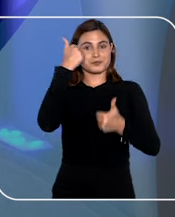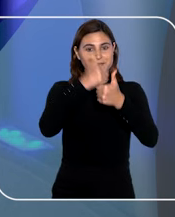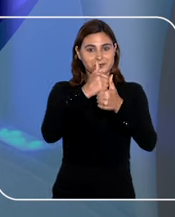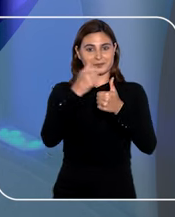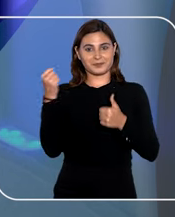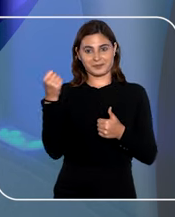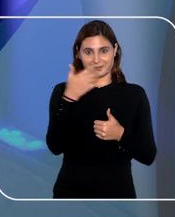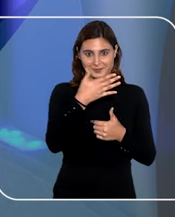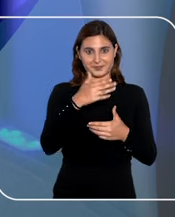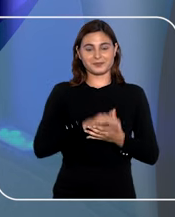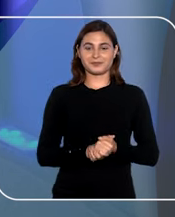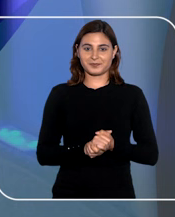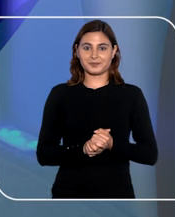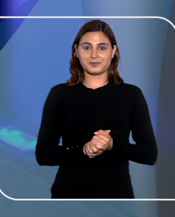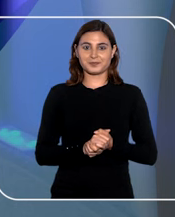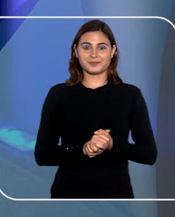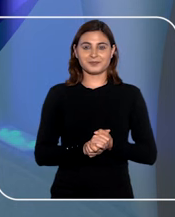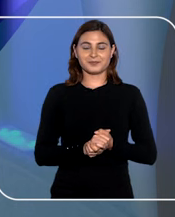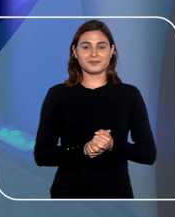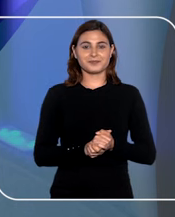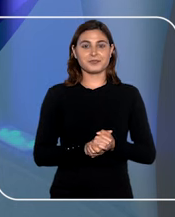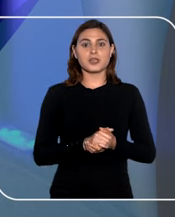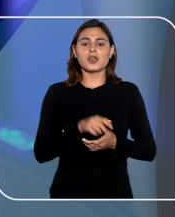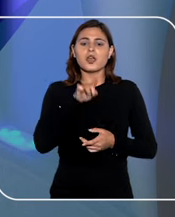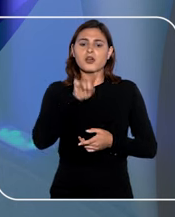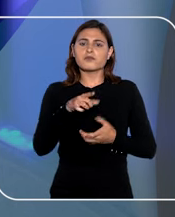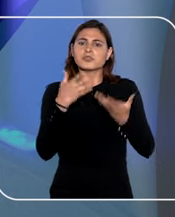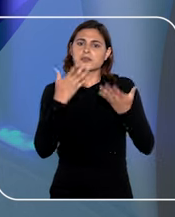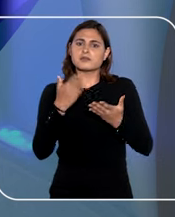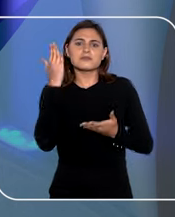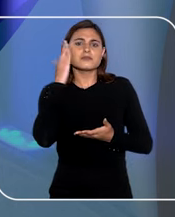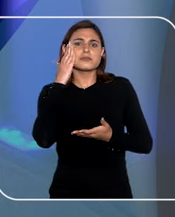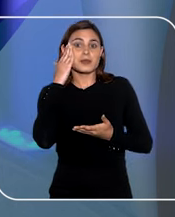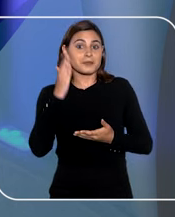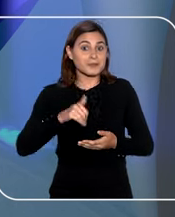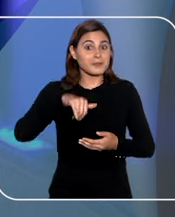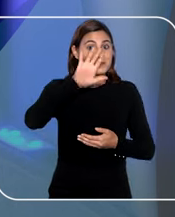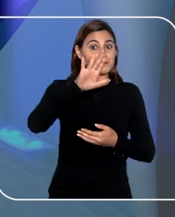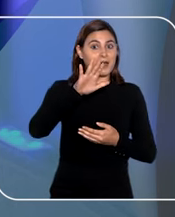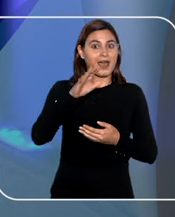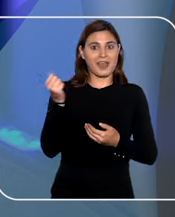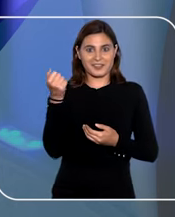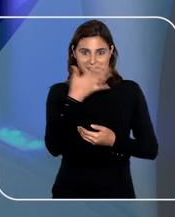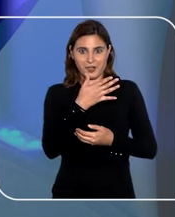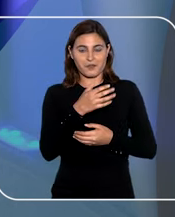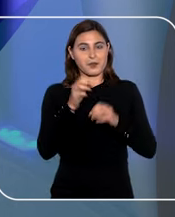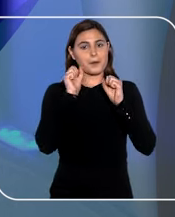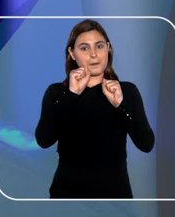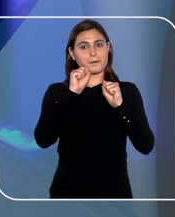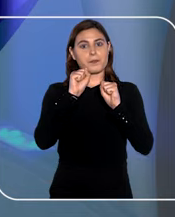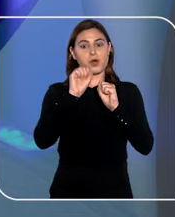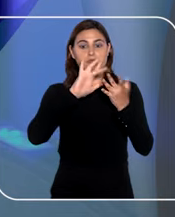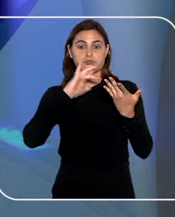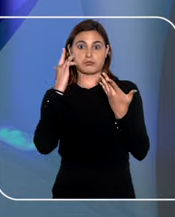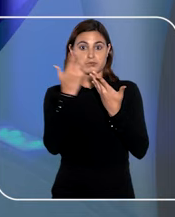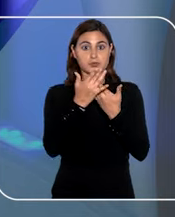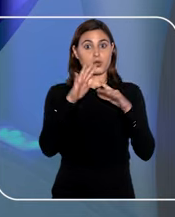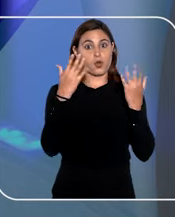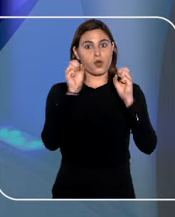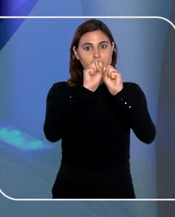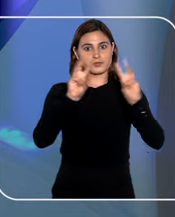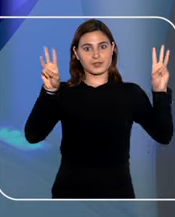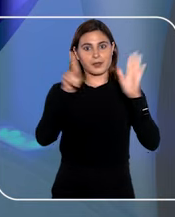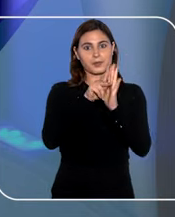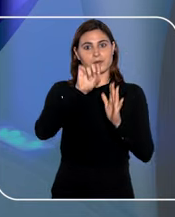valor pago ou a substituição por o novo você confere outras notícias no site do STJ e nas nossas redes